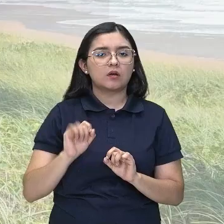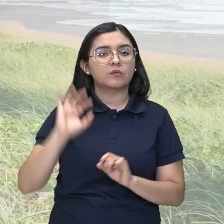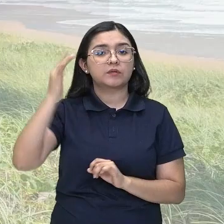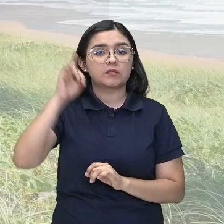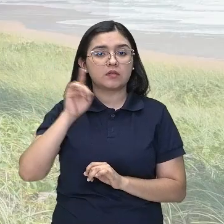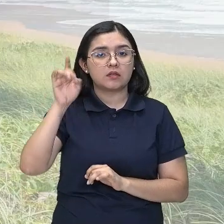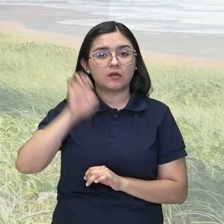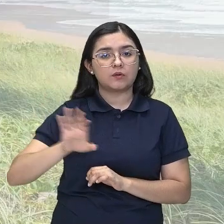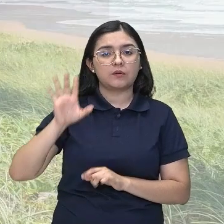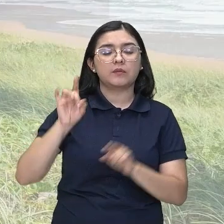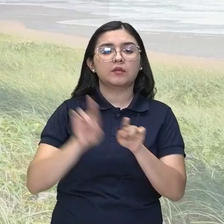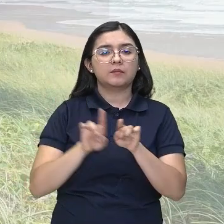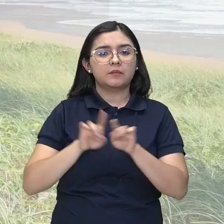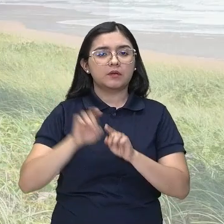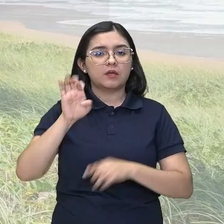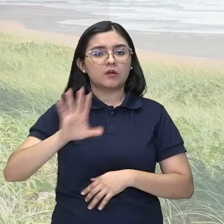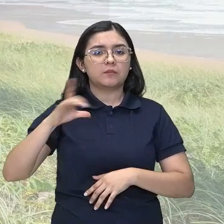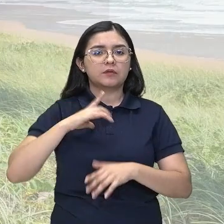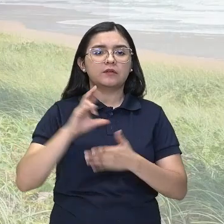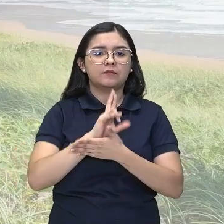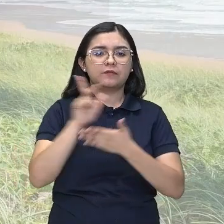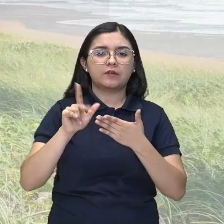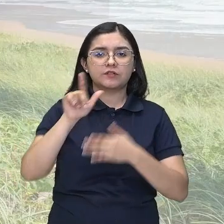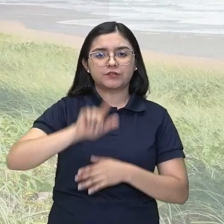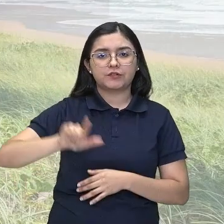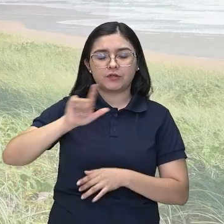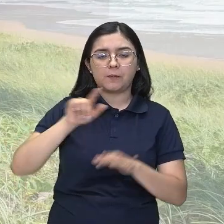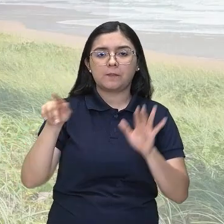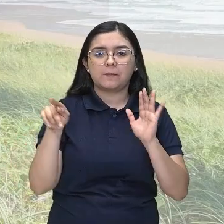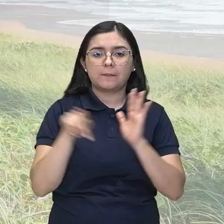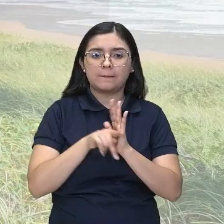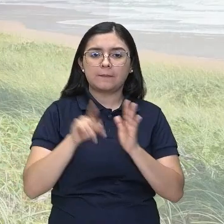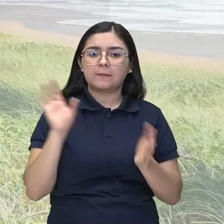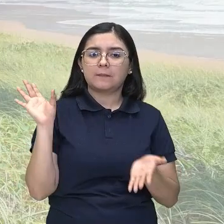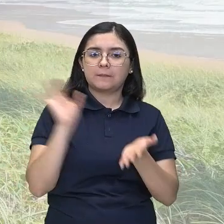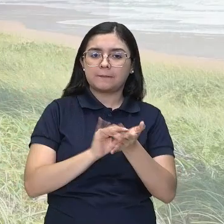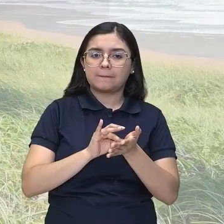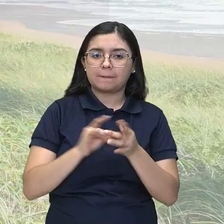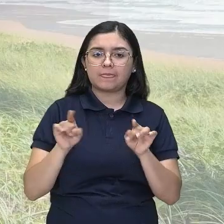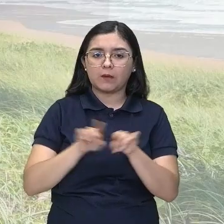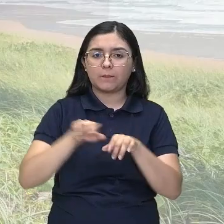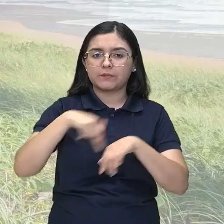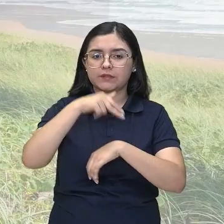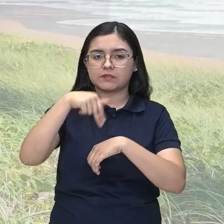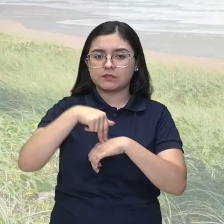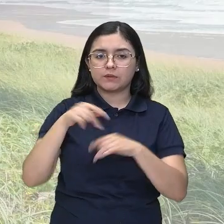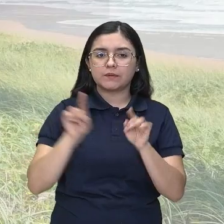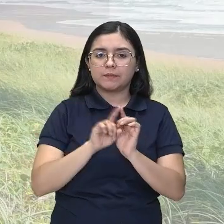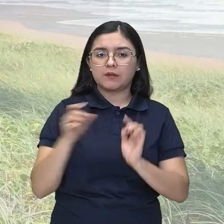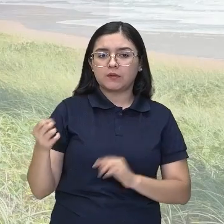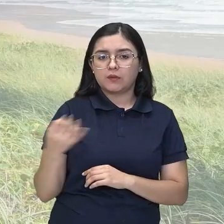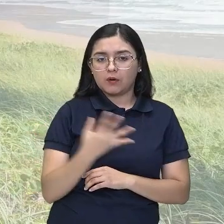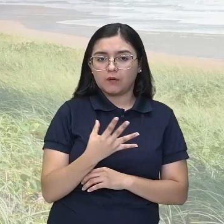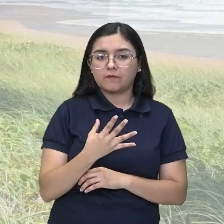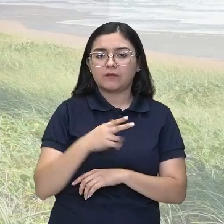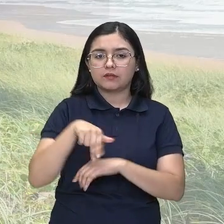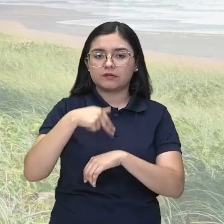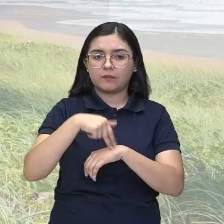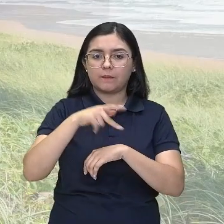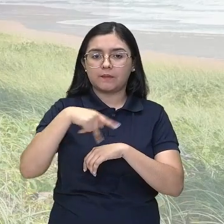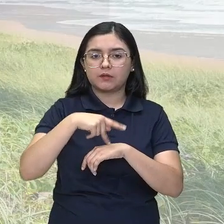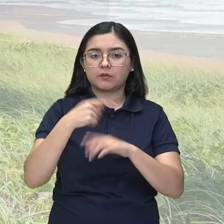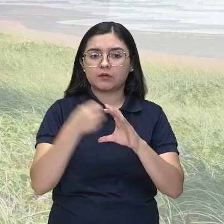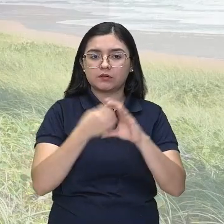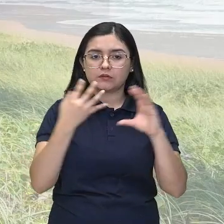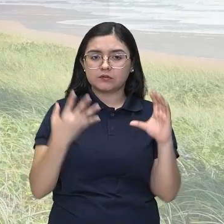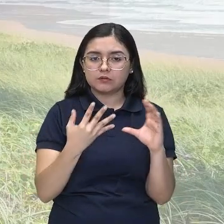E a Europa também tem vários movimentos de firmar-se como nação, como uma nova nação, uma nova pátria, com